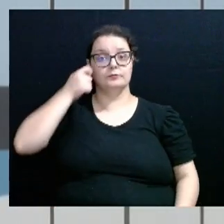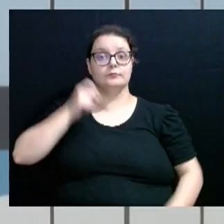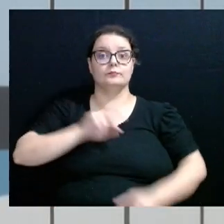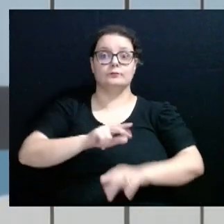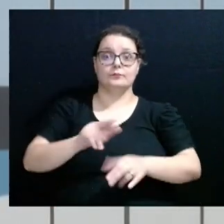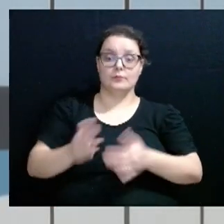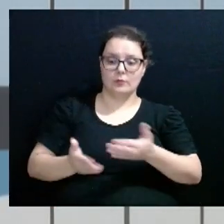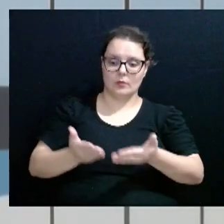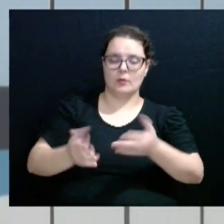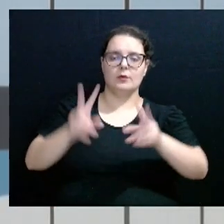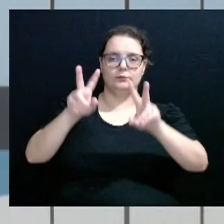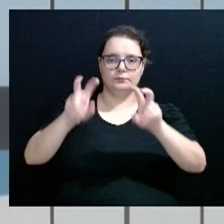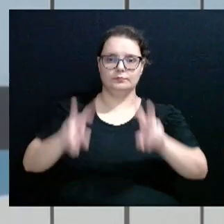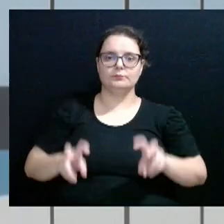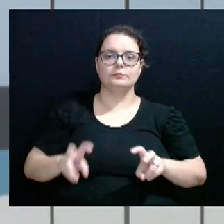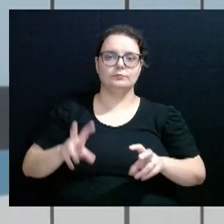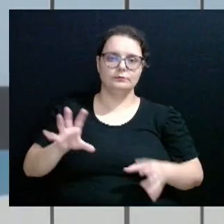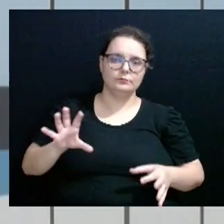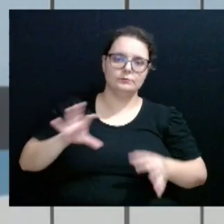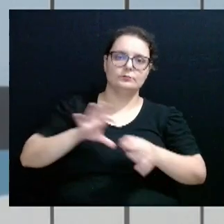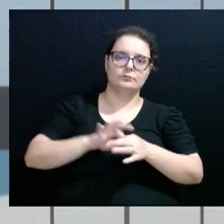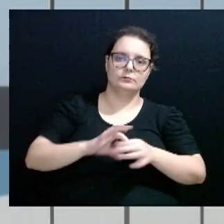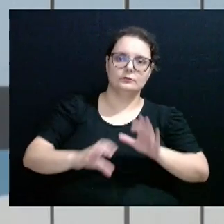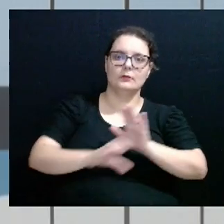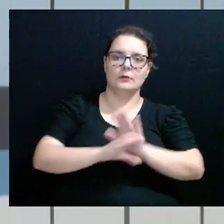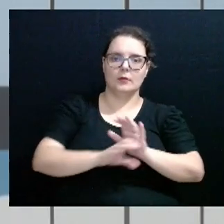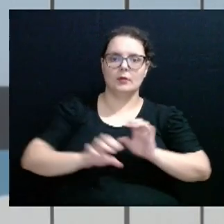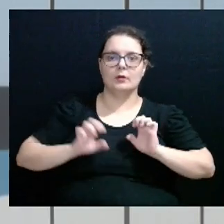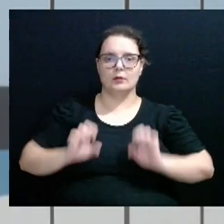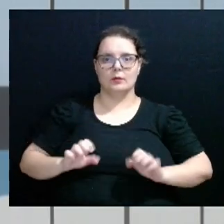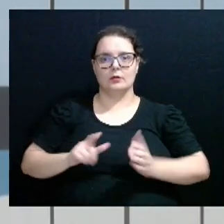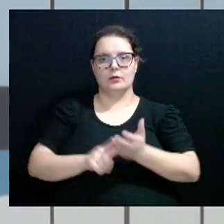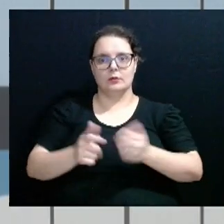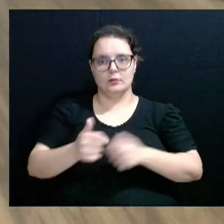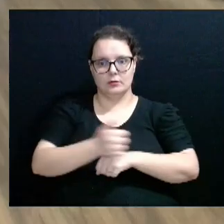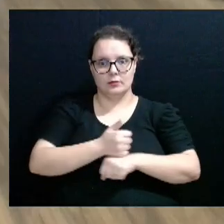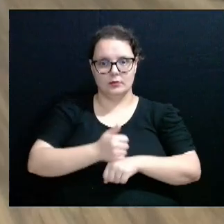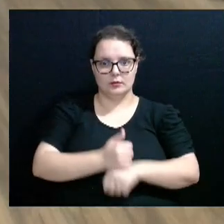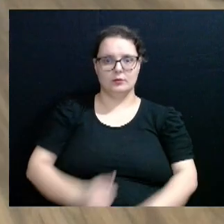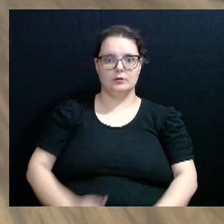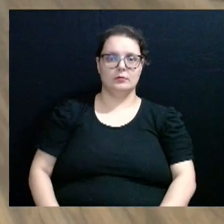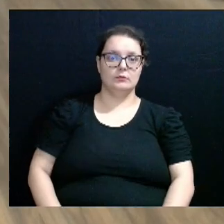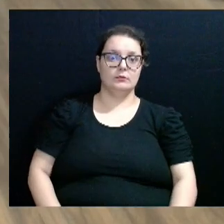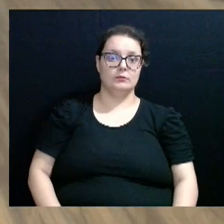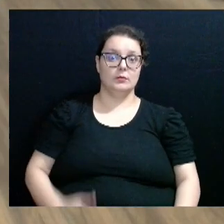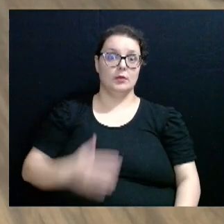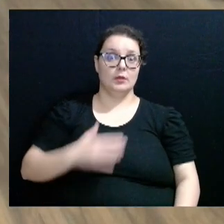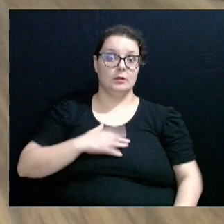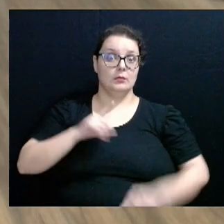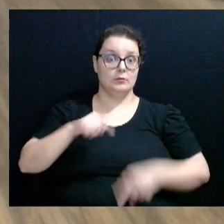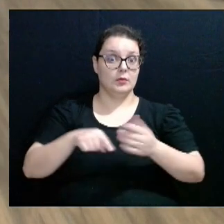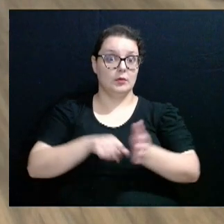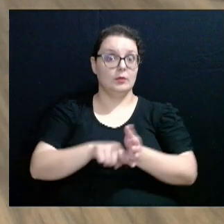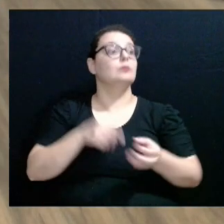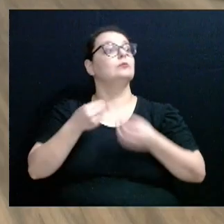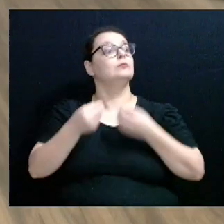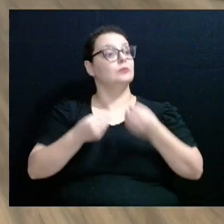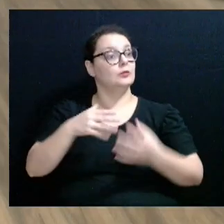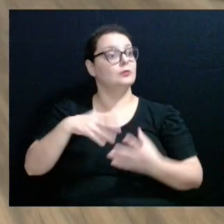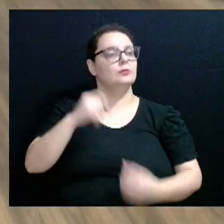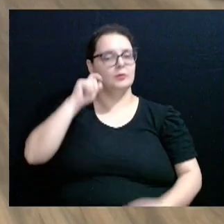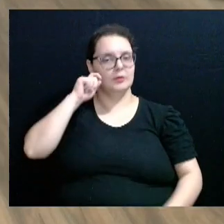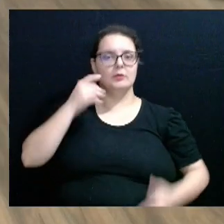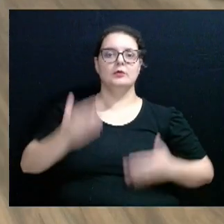está ancorada no Código de Ética dos Jornalistas. E é a minha próxima pergunta, como a Alma Preta lida, porque